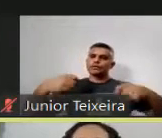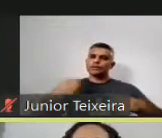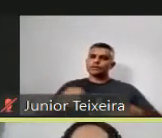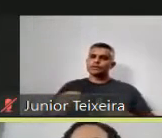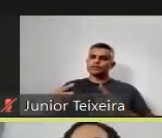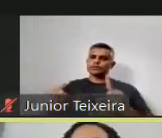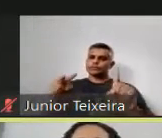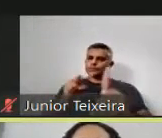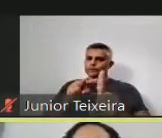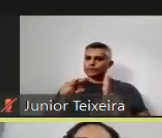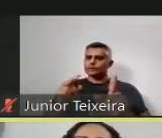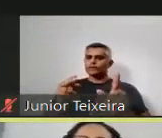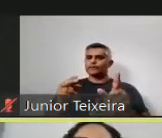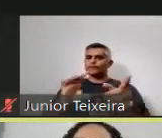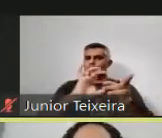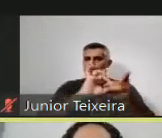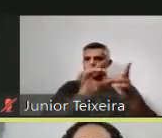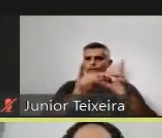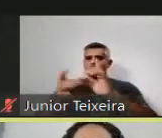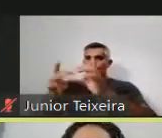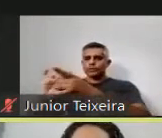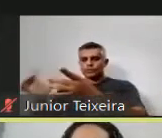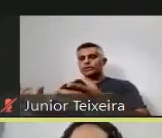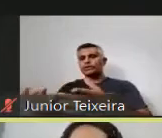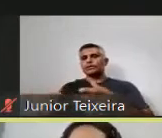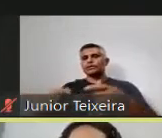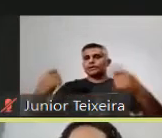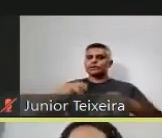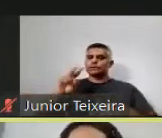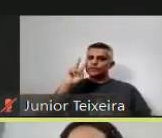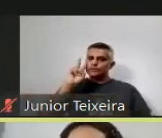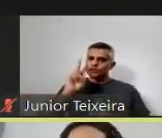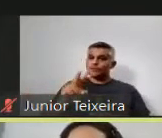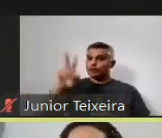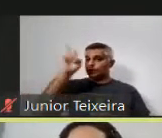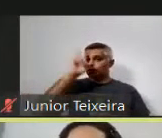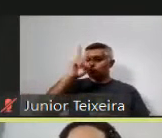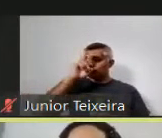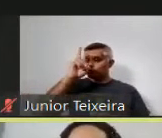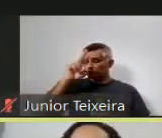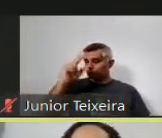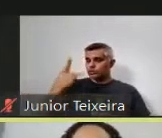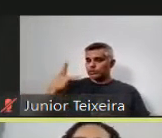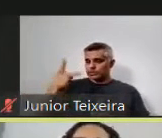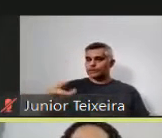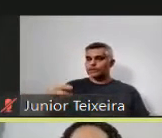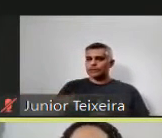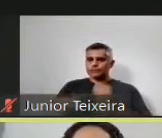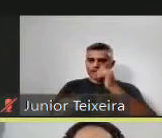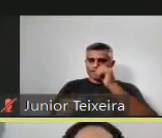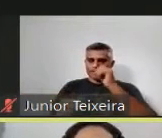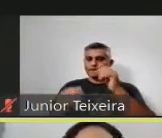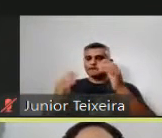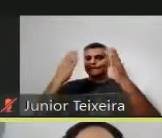histórica na qual esses discursos foram ditos a mim, a partir da entrevista, né, e analisar a partir